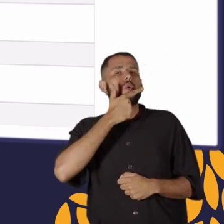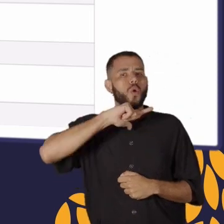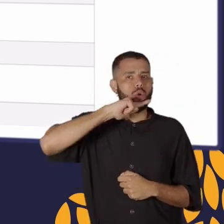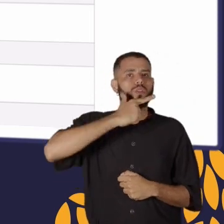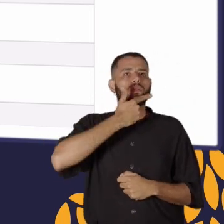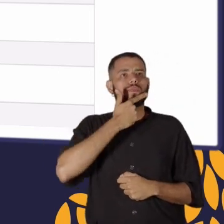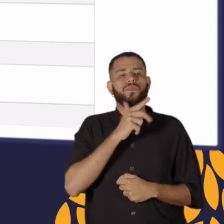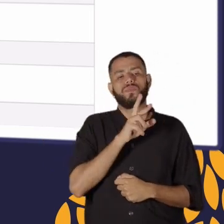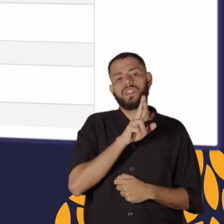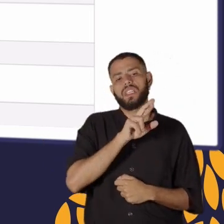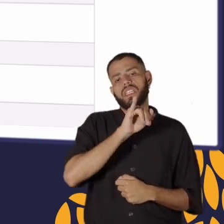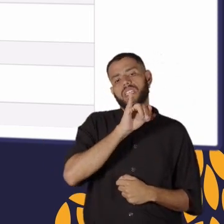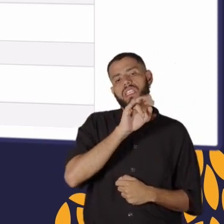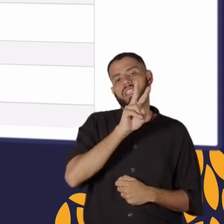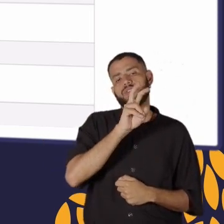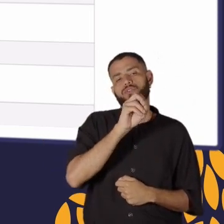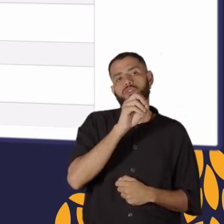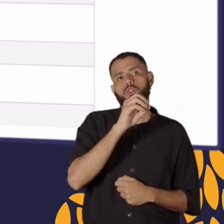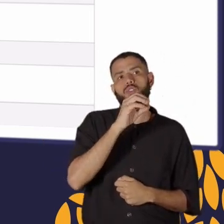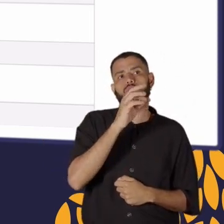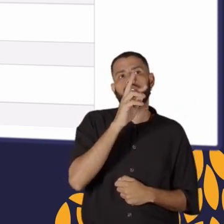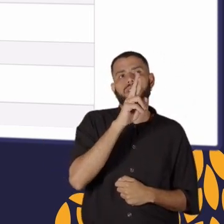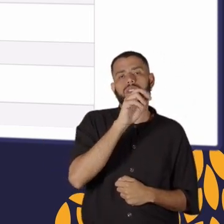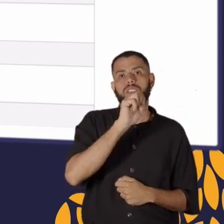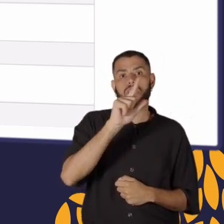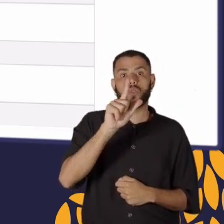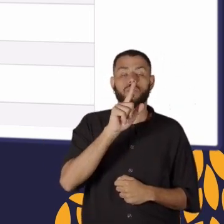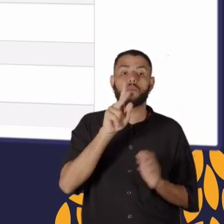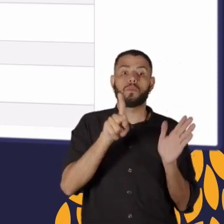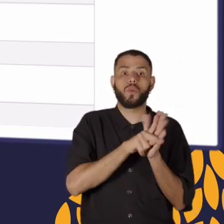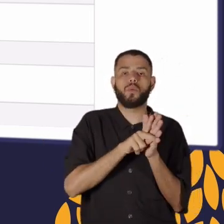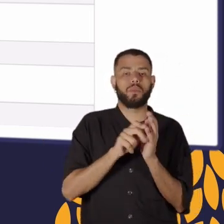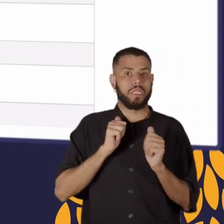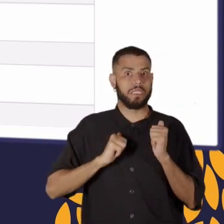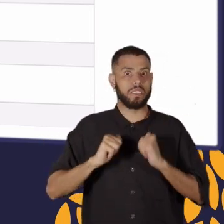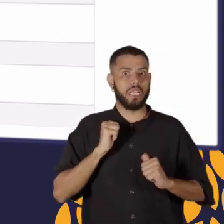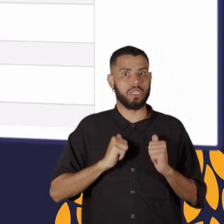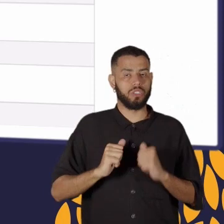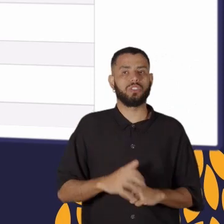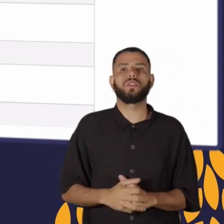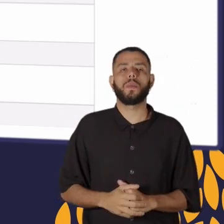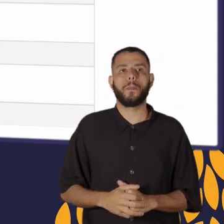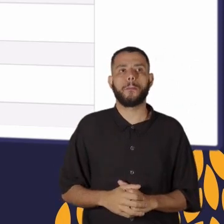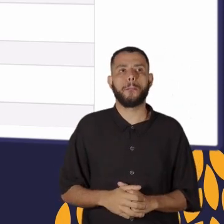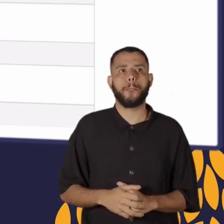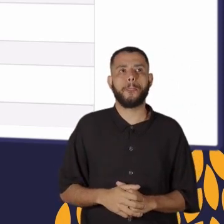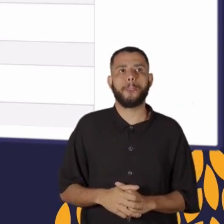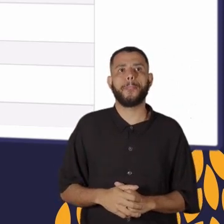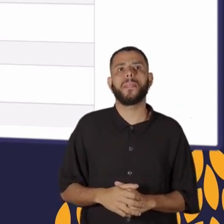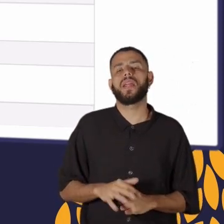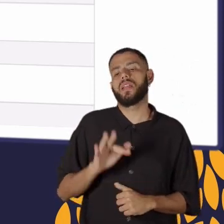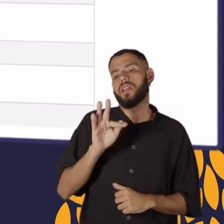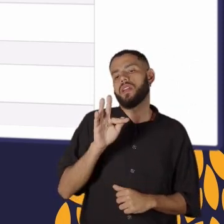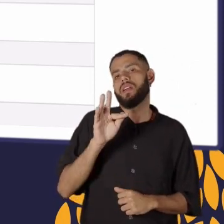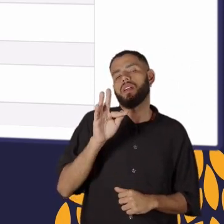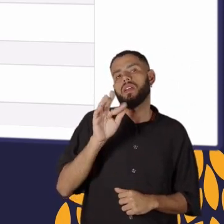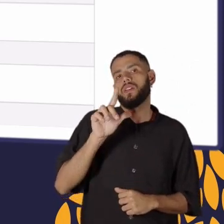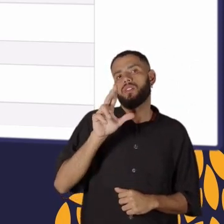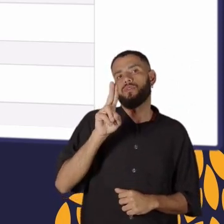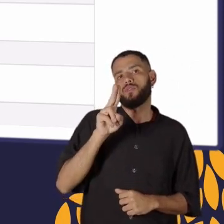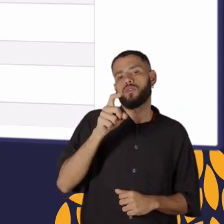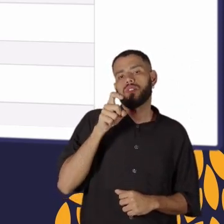o Rivotril, e que é um ansiolítico, né? E a fluoxetina. Então, a gente dava